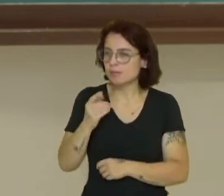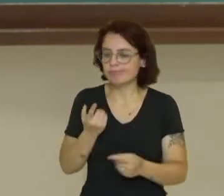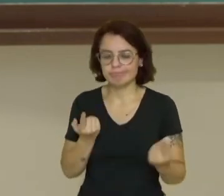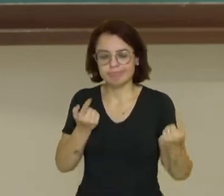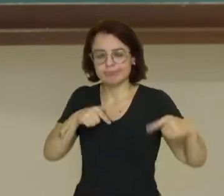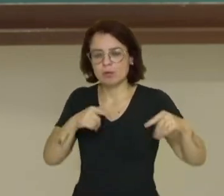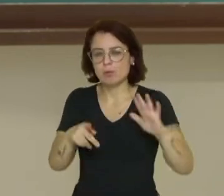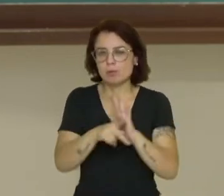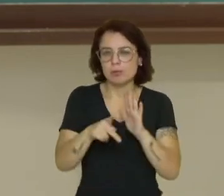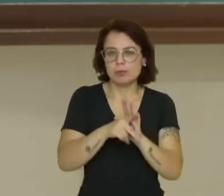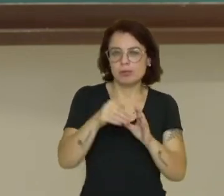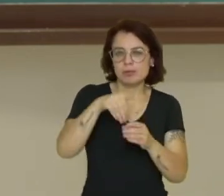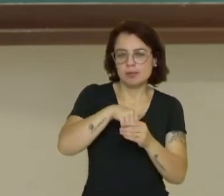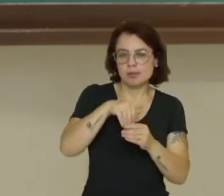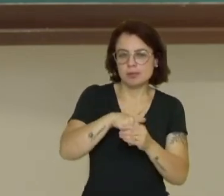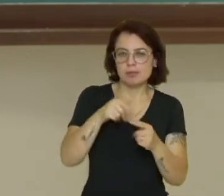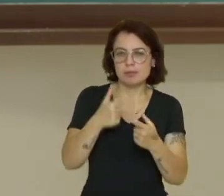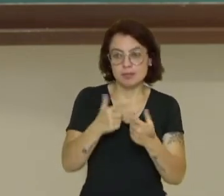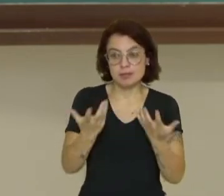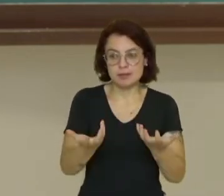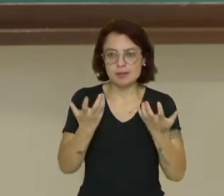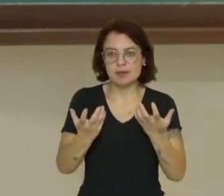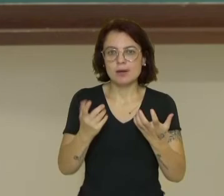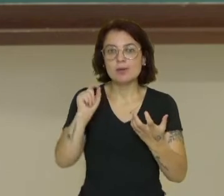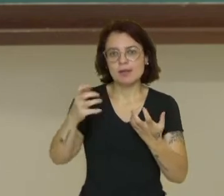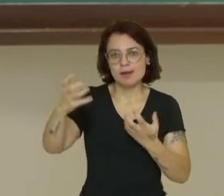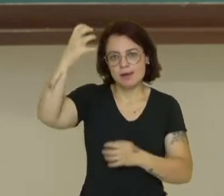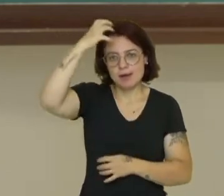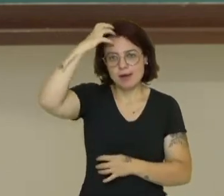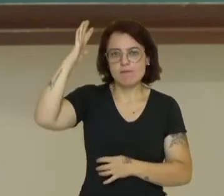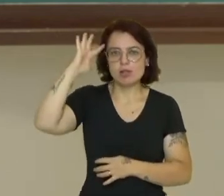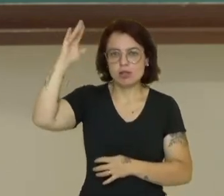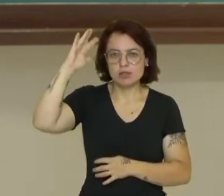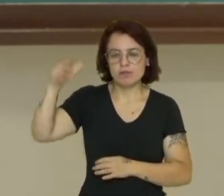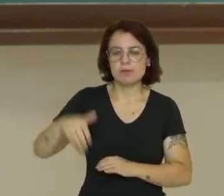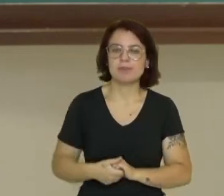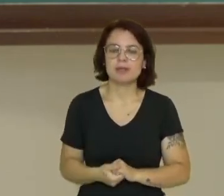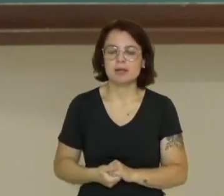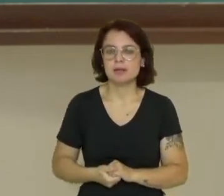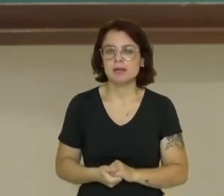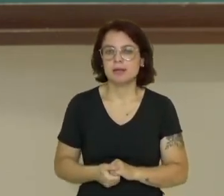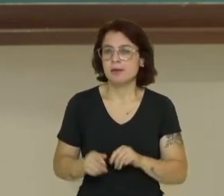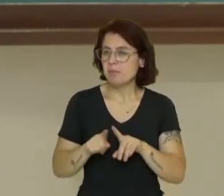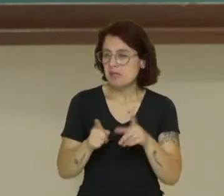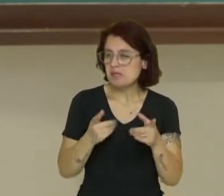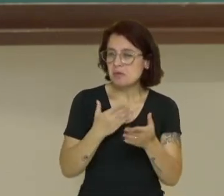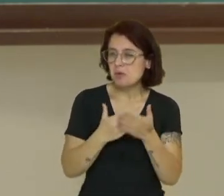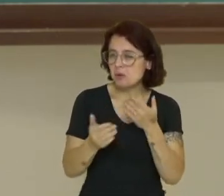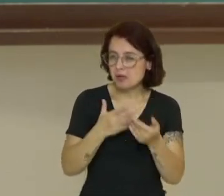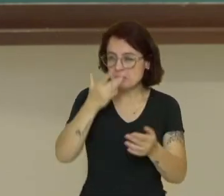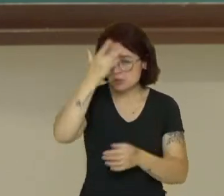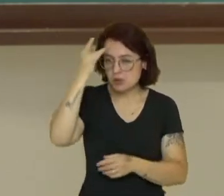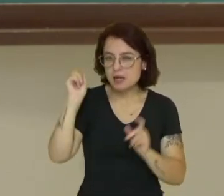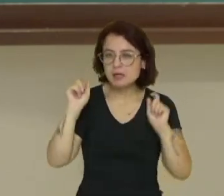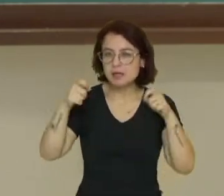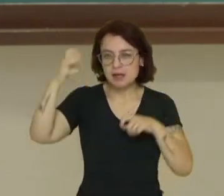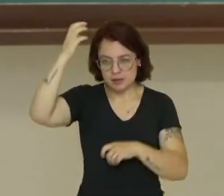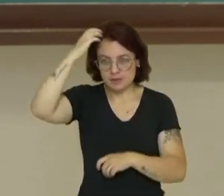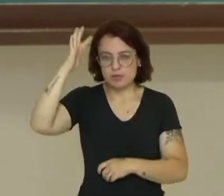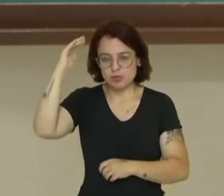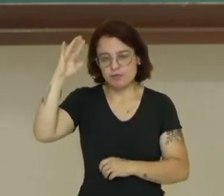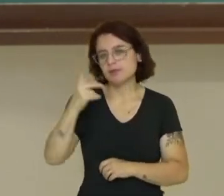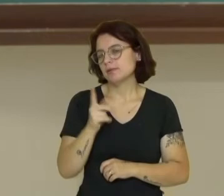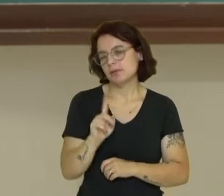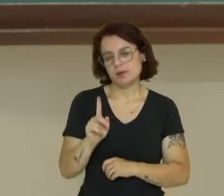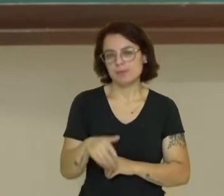já que ele está pensando em instaurar um rei filósofo. Mas não é qualquer um que pode ser rei filósofo. Lembrem-se que, né,